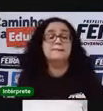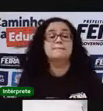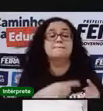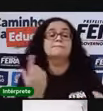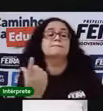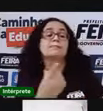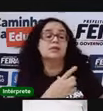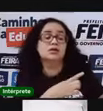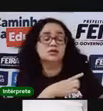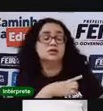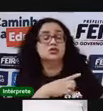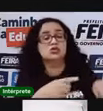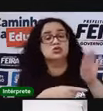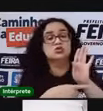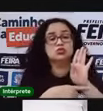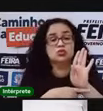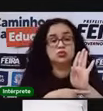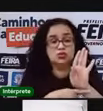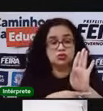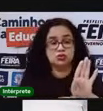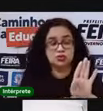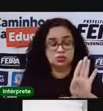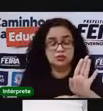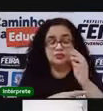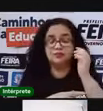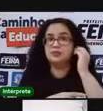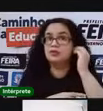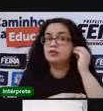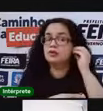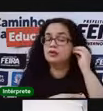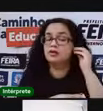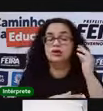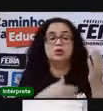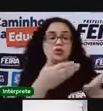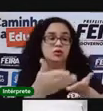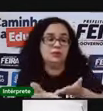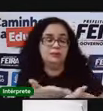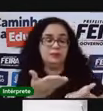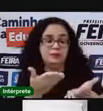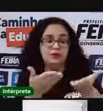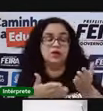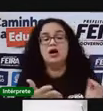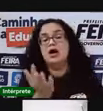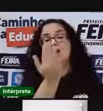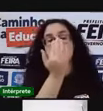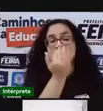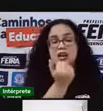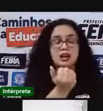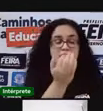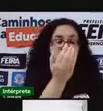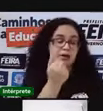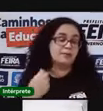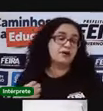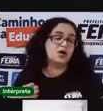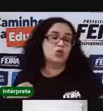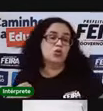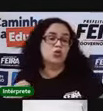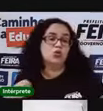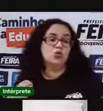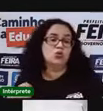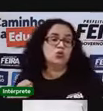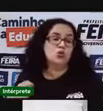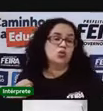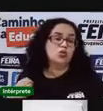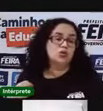ser solidário, não é? Então, a partilha do que é material, do alimento, a partilha da roupa, a doação,